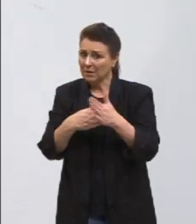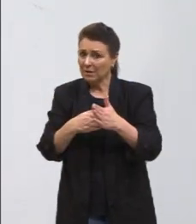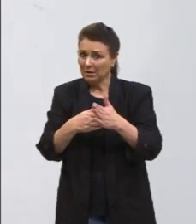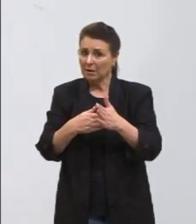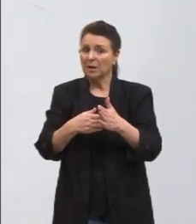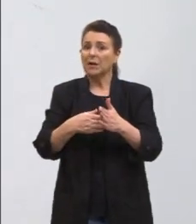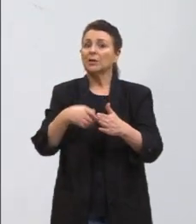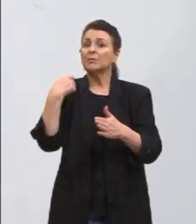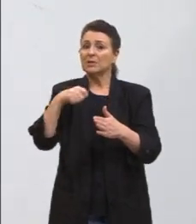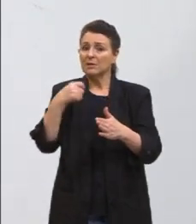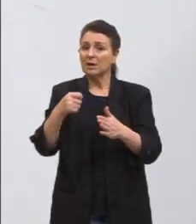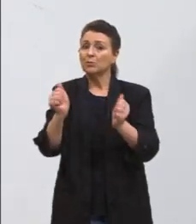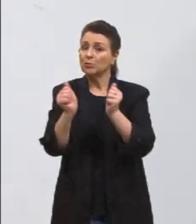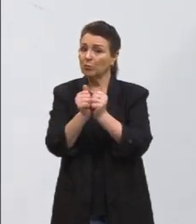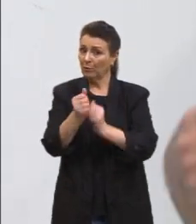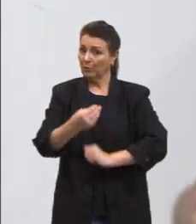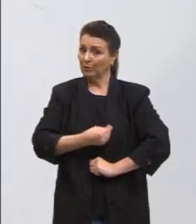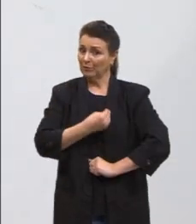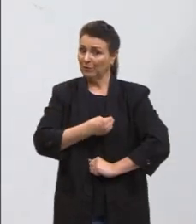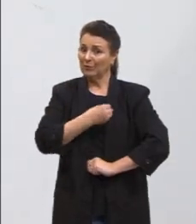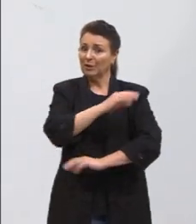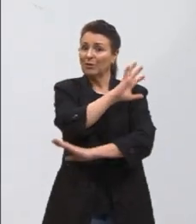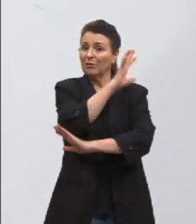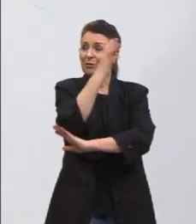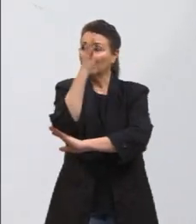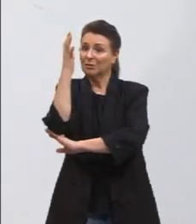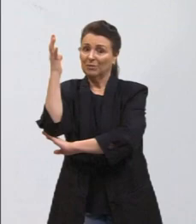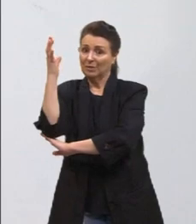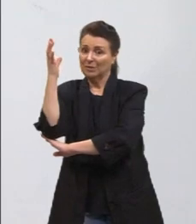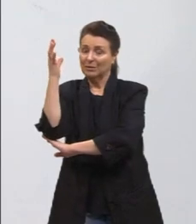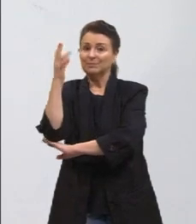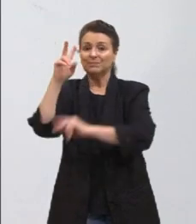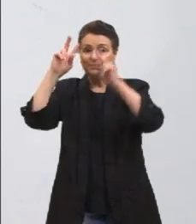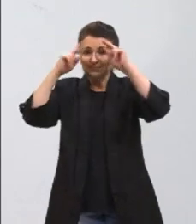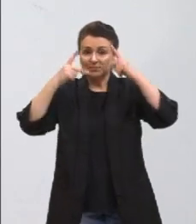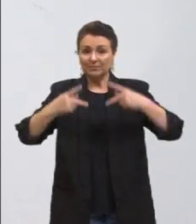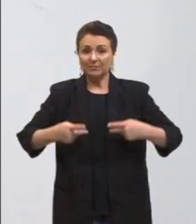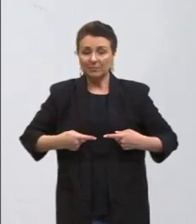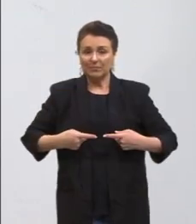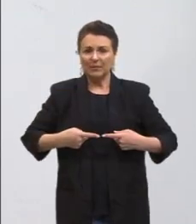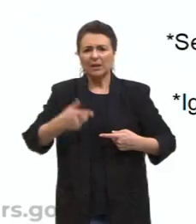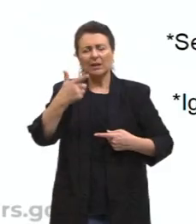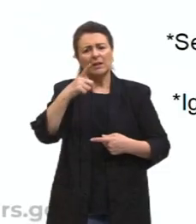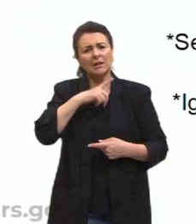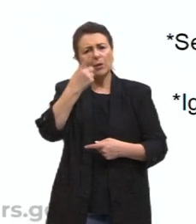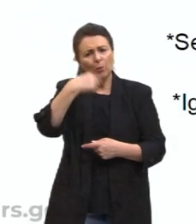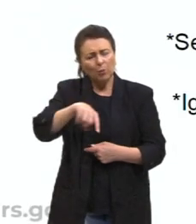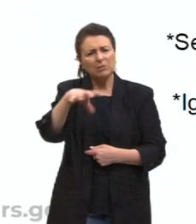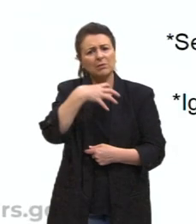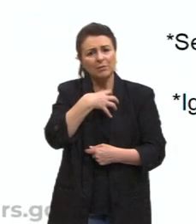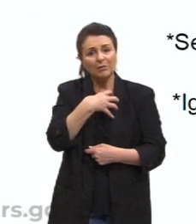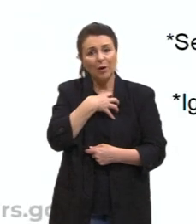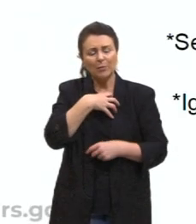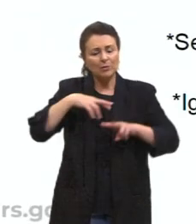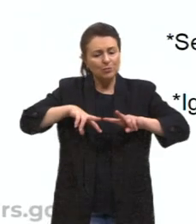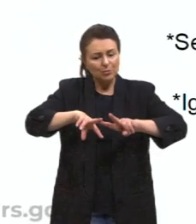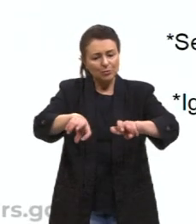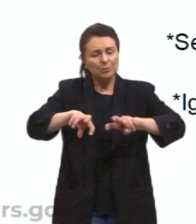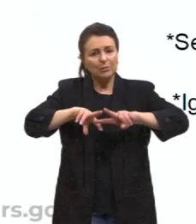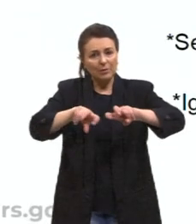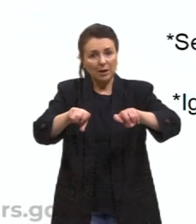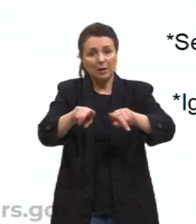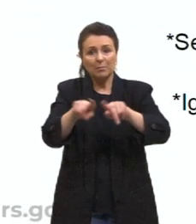conviver com a natureza com o meio ambiente com beleza e a natureza também tem outras formas de explorá-la